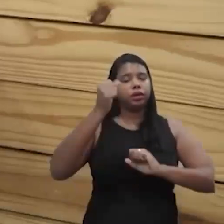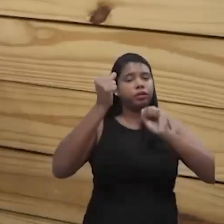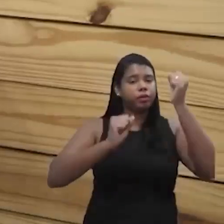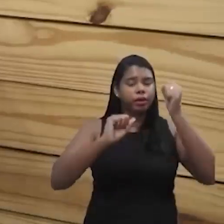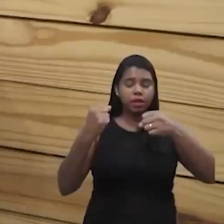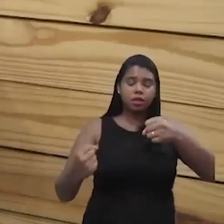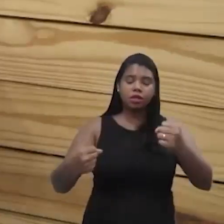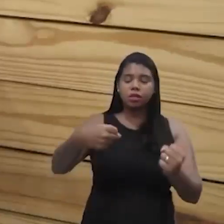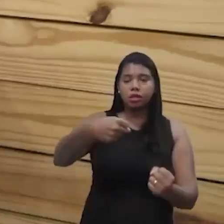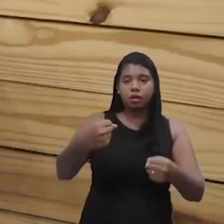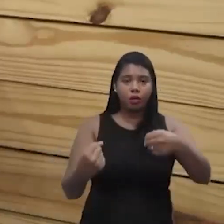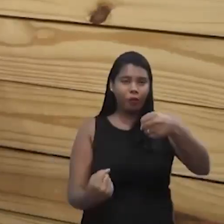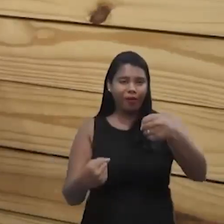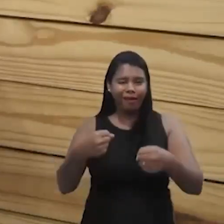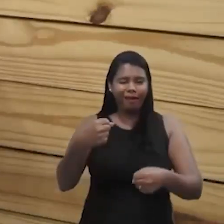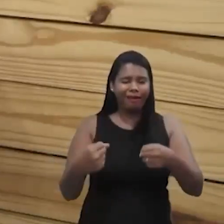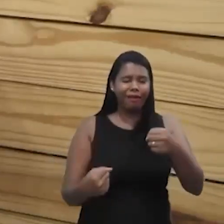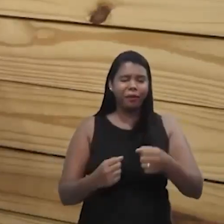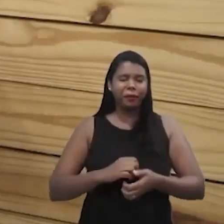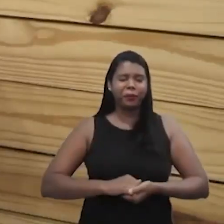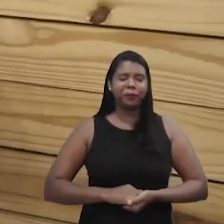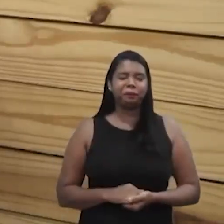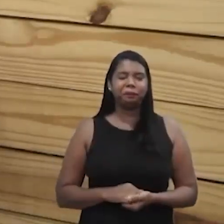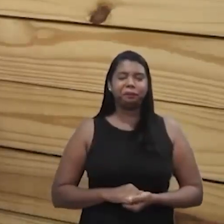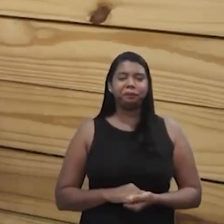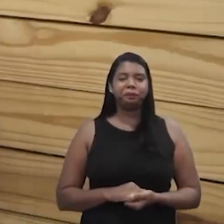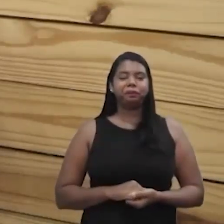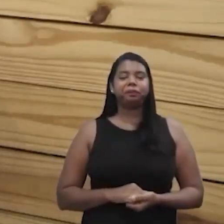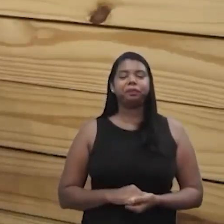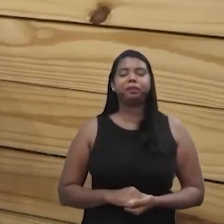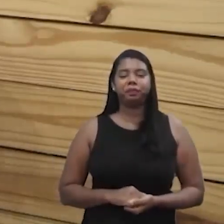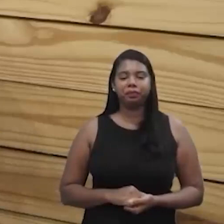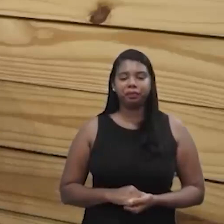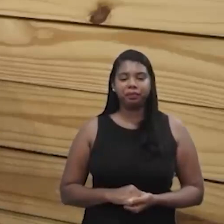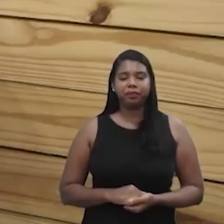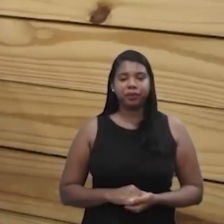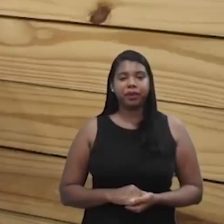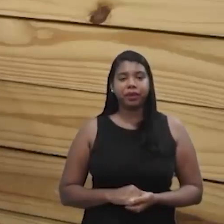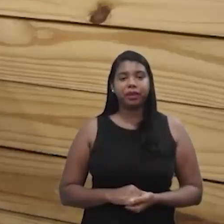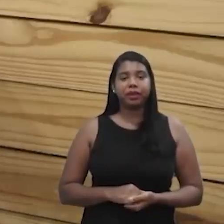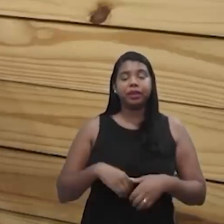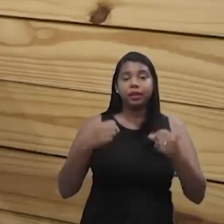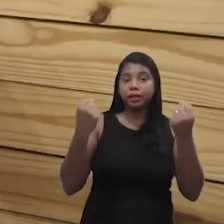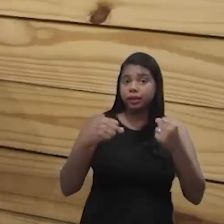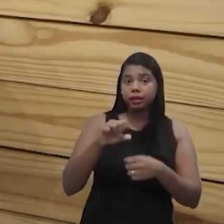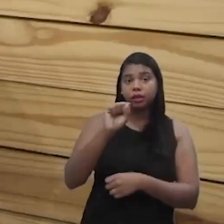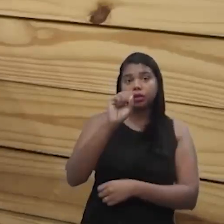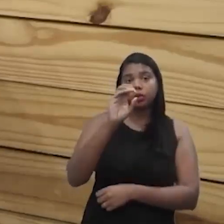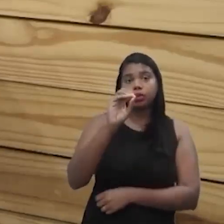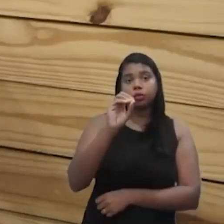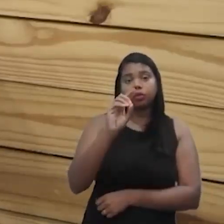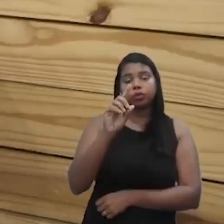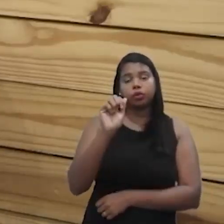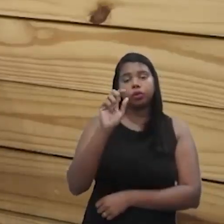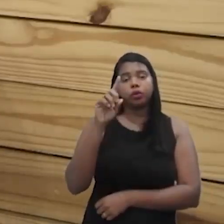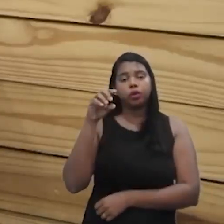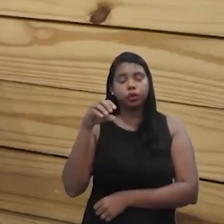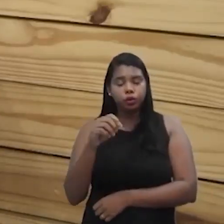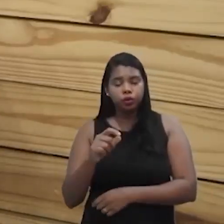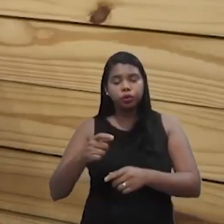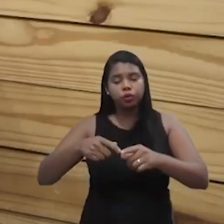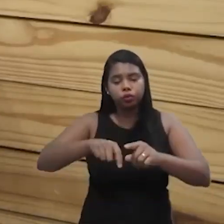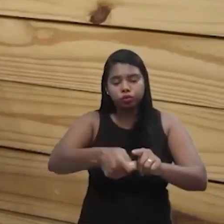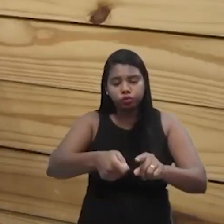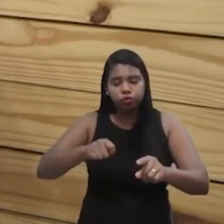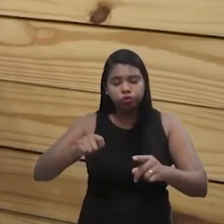fabricação de automóveis, por exemplo, montadoras de automóvel, que era a figura do soldador. Hoje você entra numa